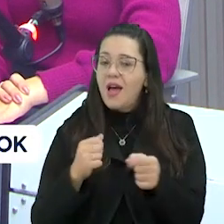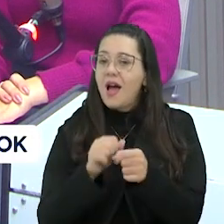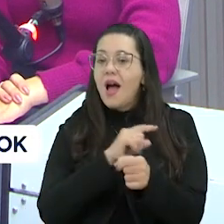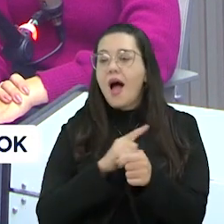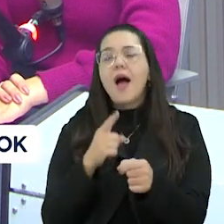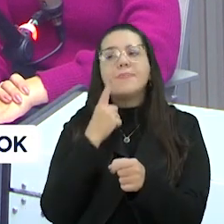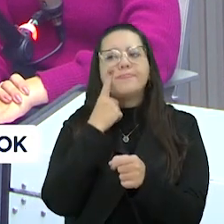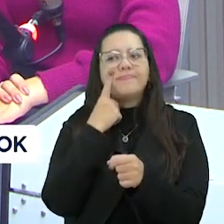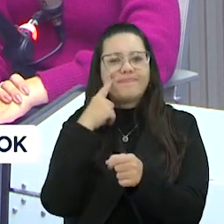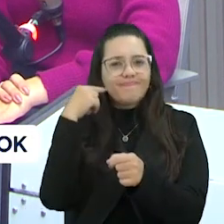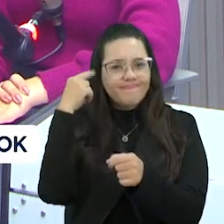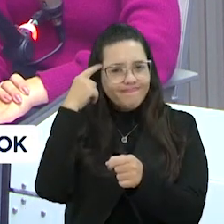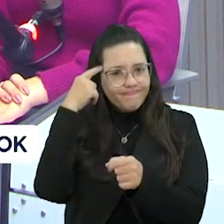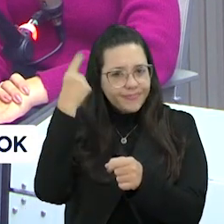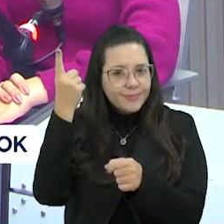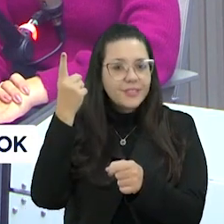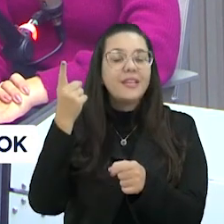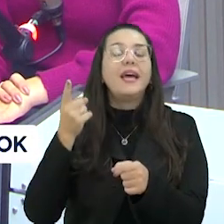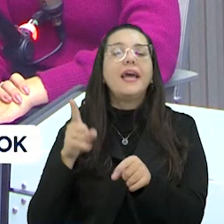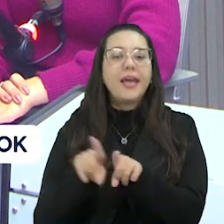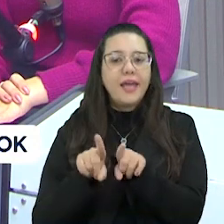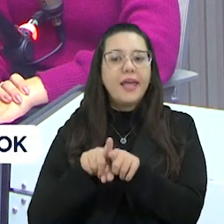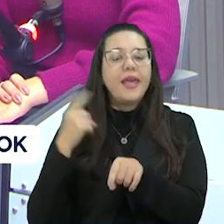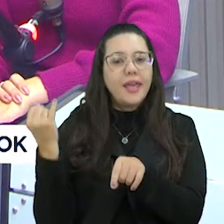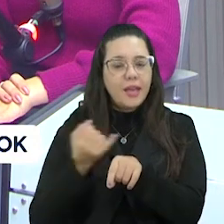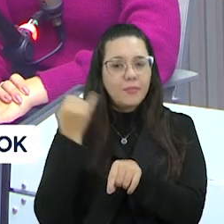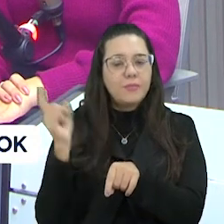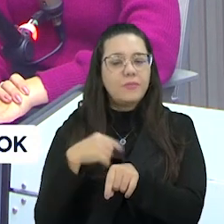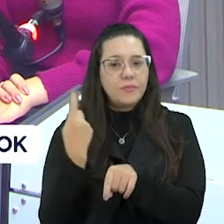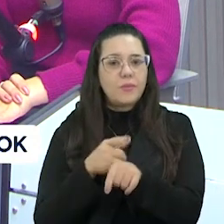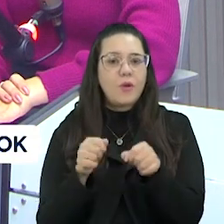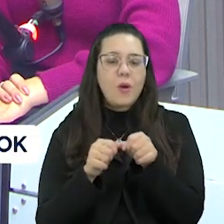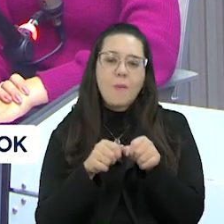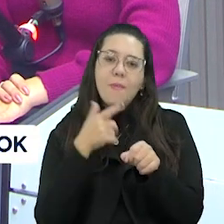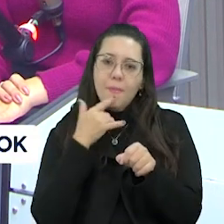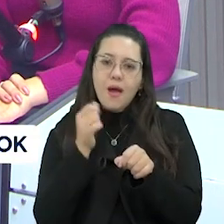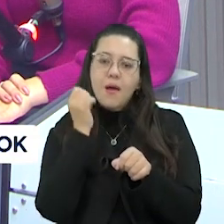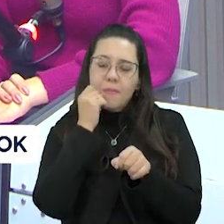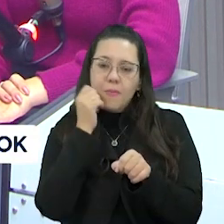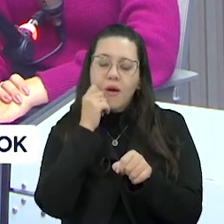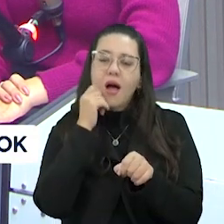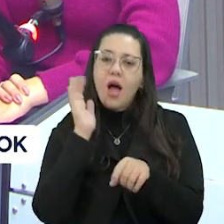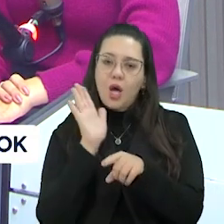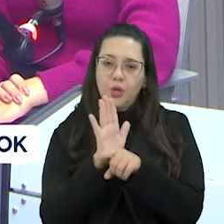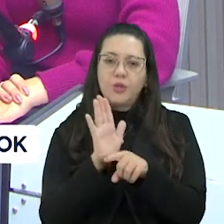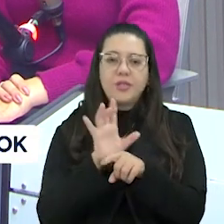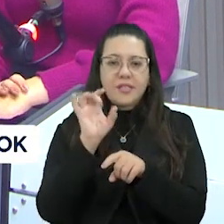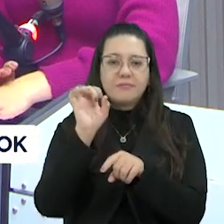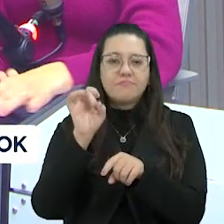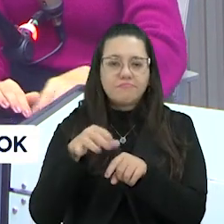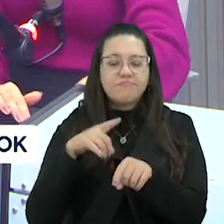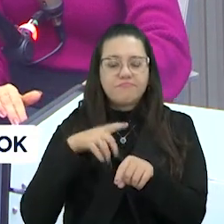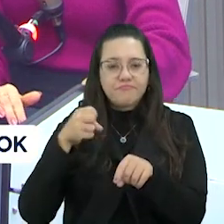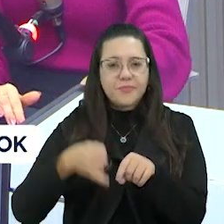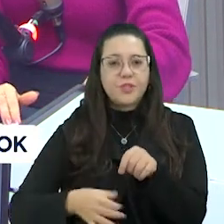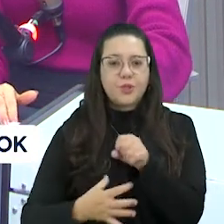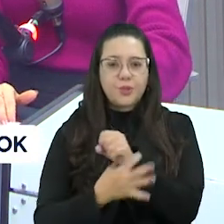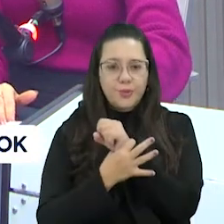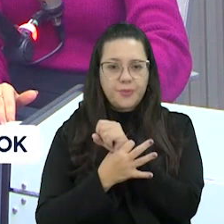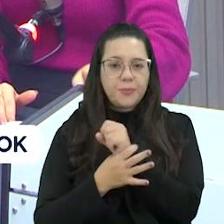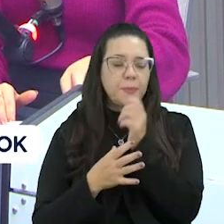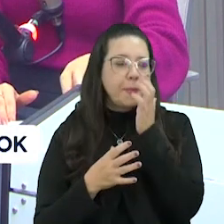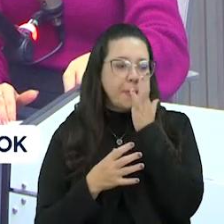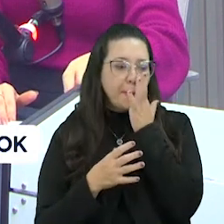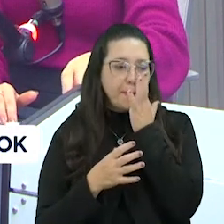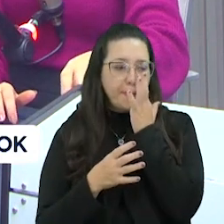forma preventiva nesses casos. Mas isso é muito importante, sim, a participação dos pais é essencial nessa questão de segurança escolar. Perfeito. Vamos mudar de